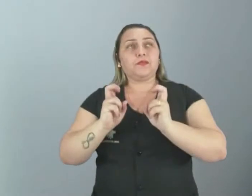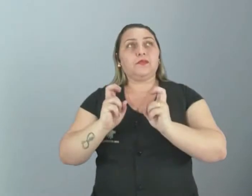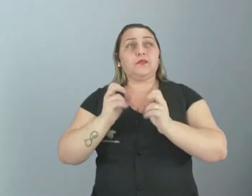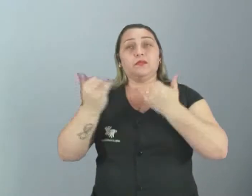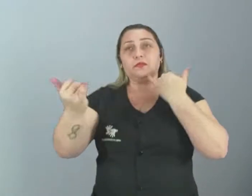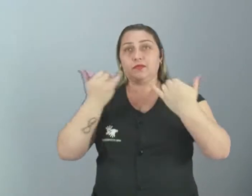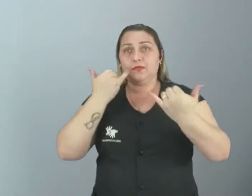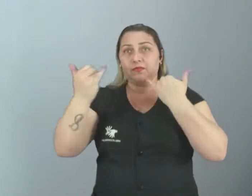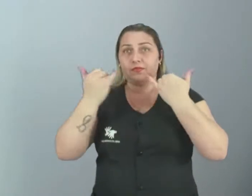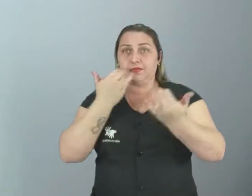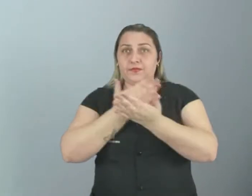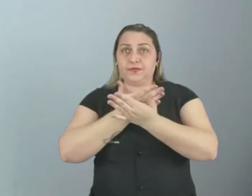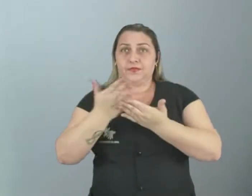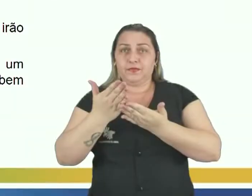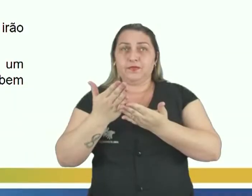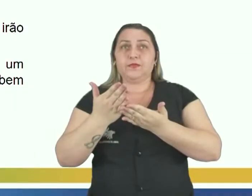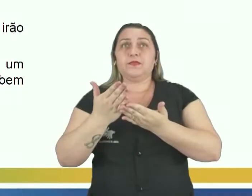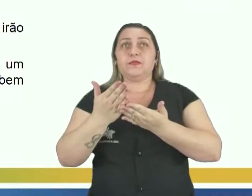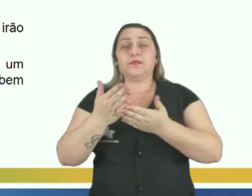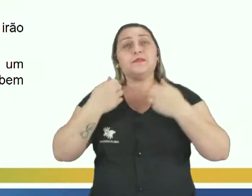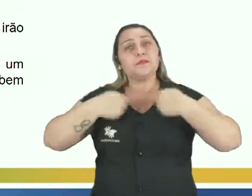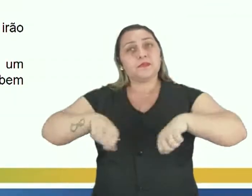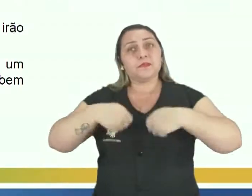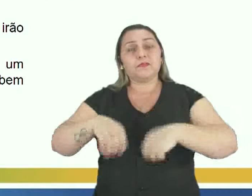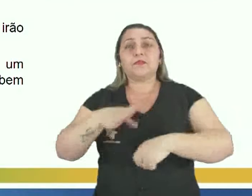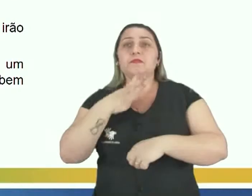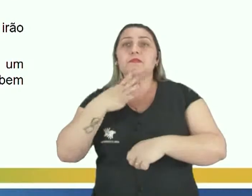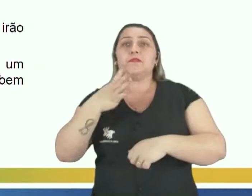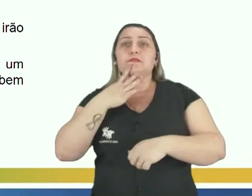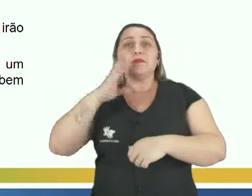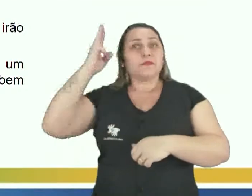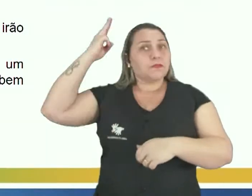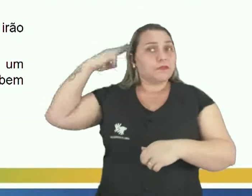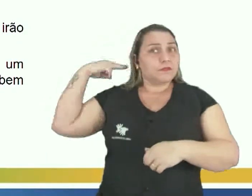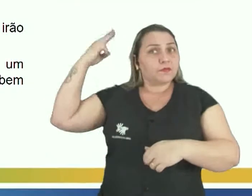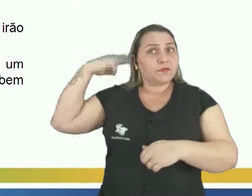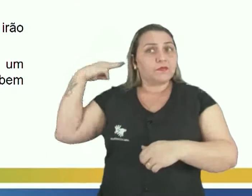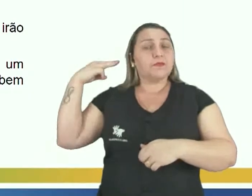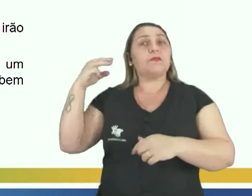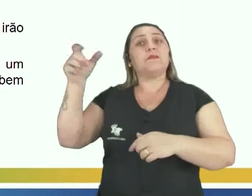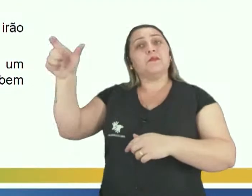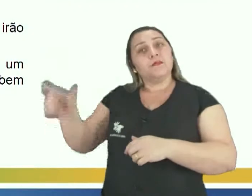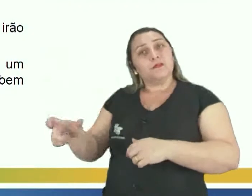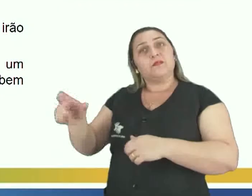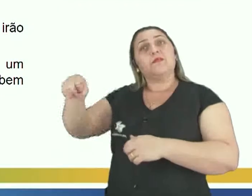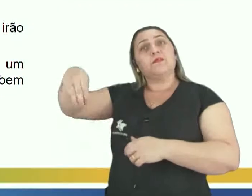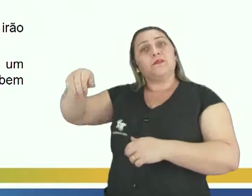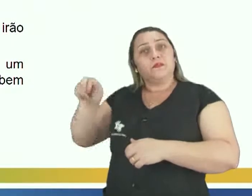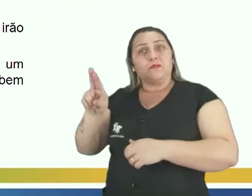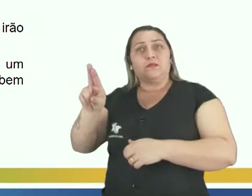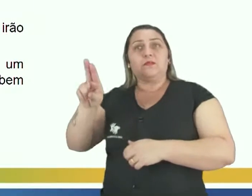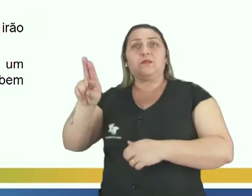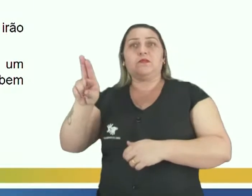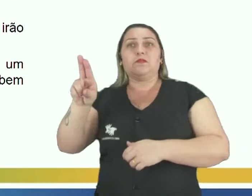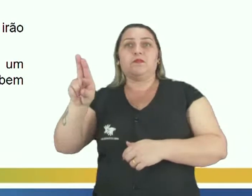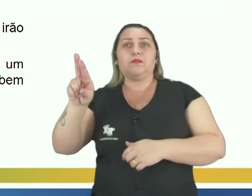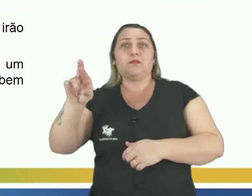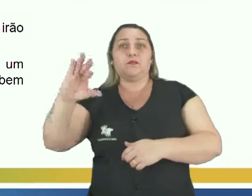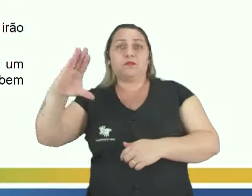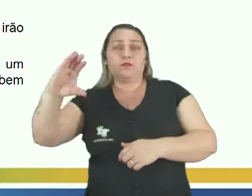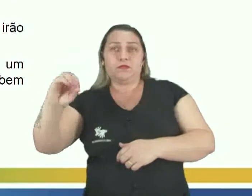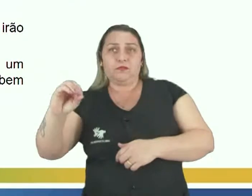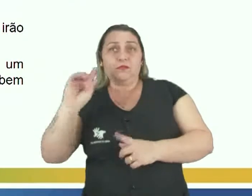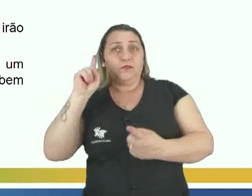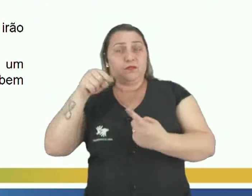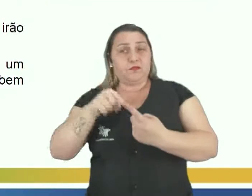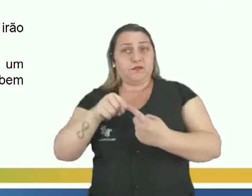nessas informações iniciais? É que a gente precisa conhecer sobre a Turma da Mônica e sobre o Maurício de Souza. Que o objetivo dessa pergunta é